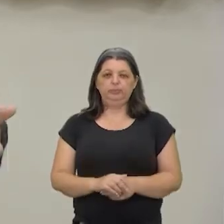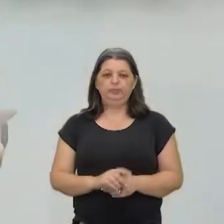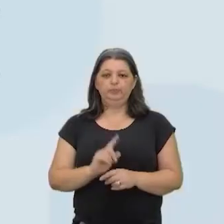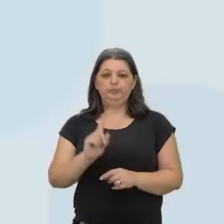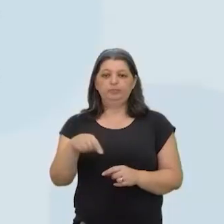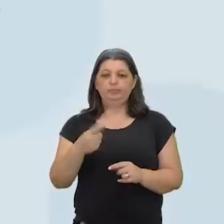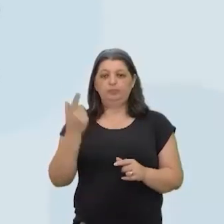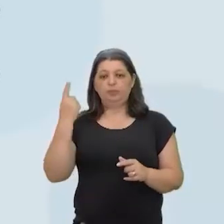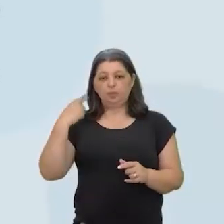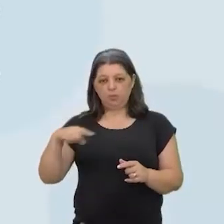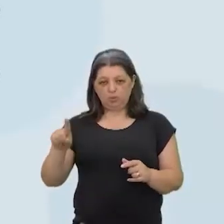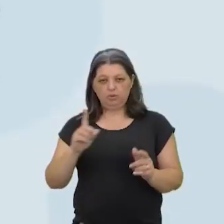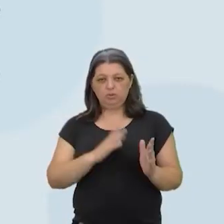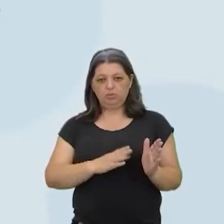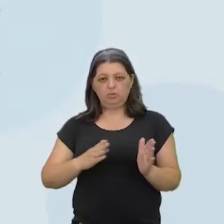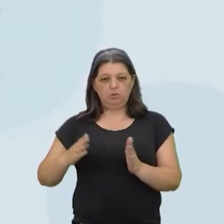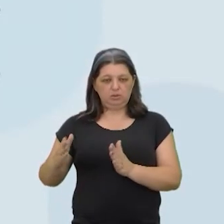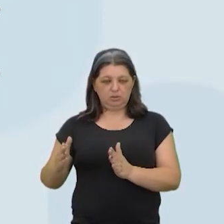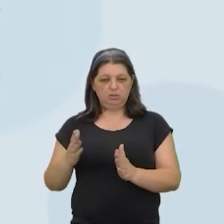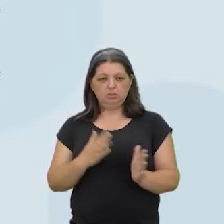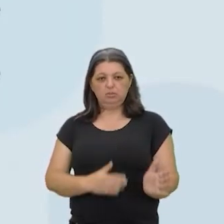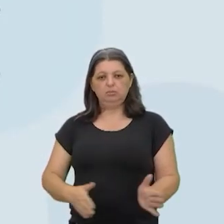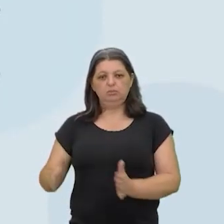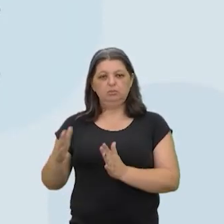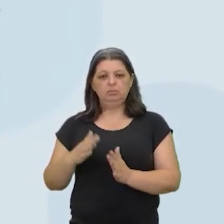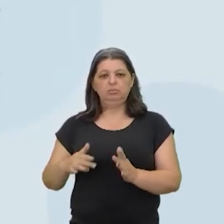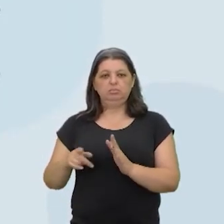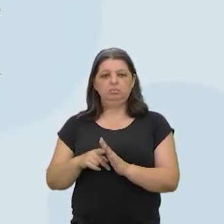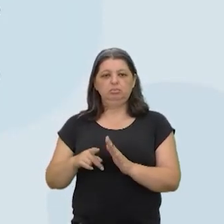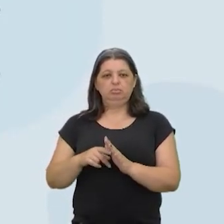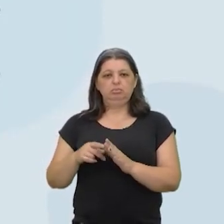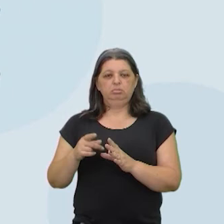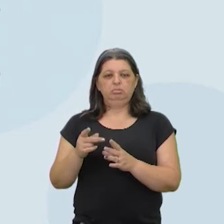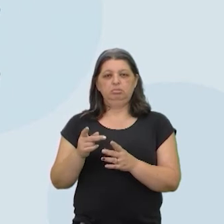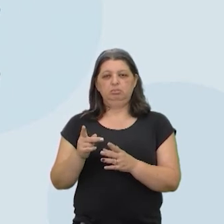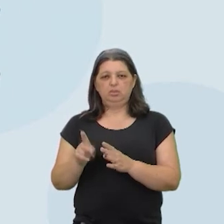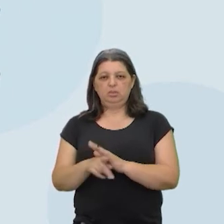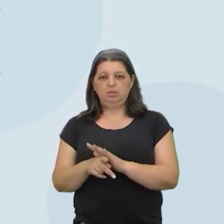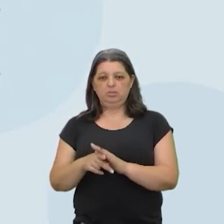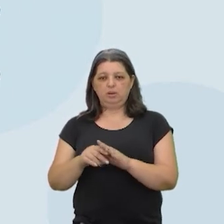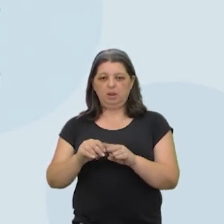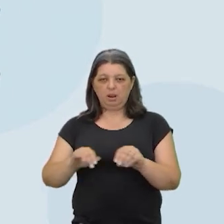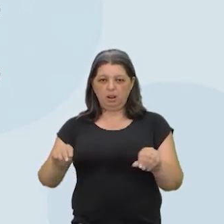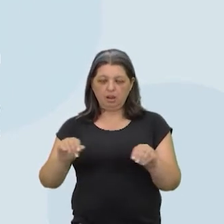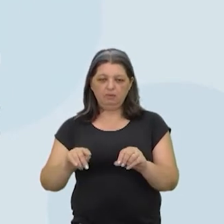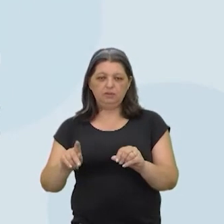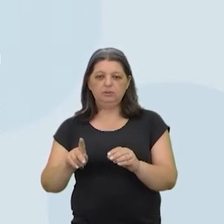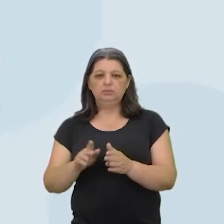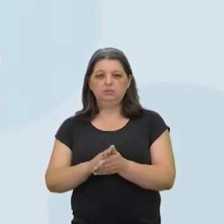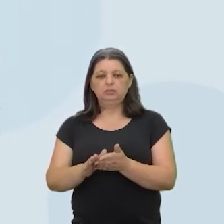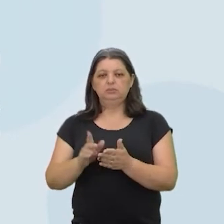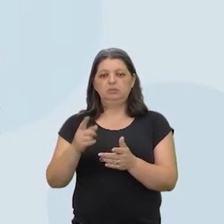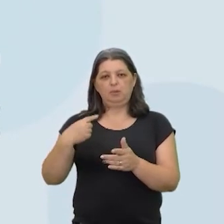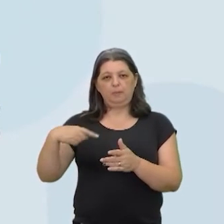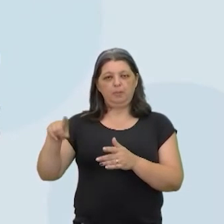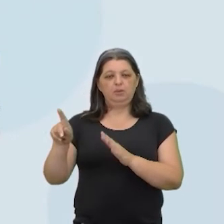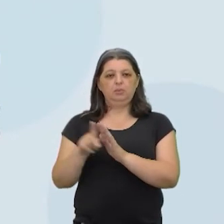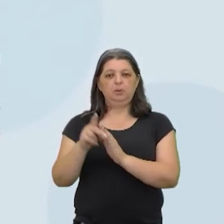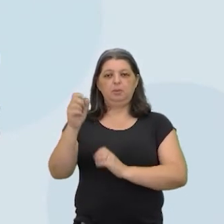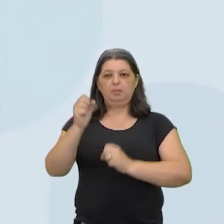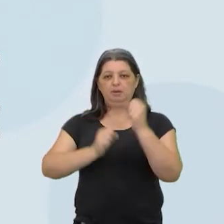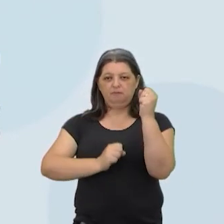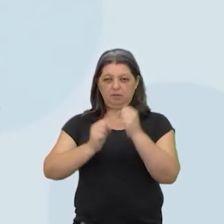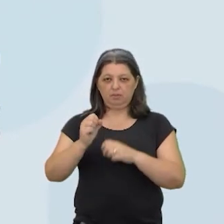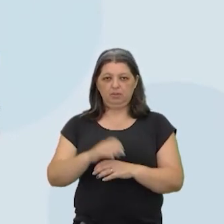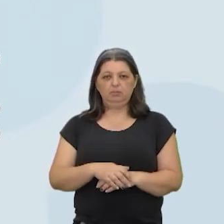último processo, né? Voltando para o slide, ocorre a colheita, lavagem e estocagem. E depois eles mandam para a refinaria. O sal